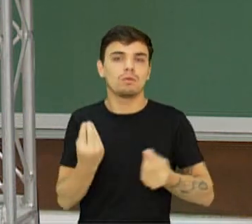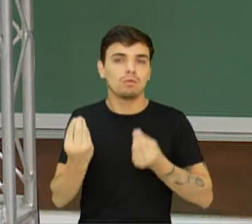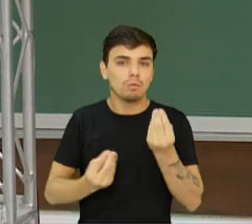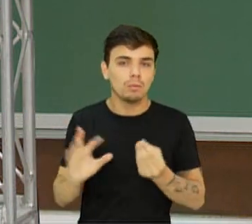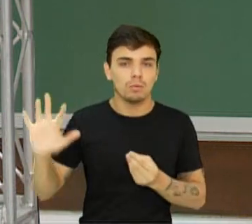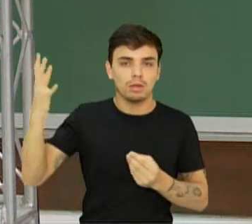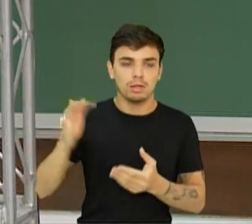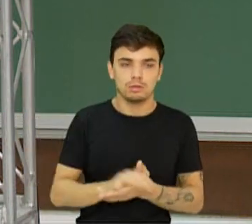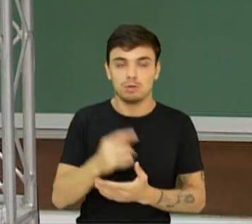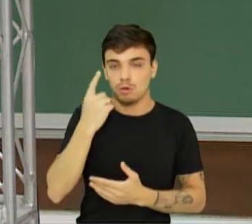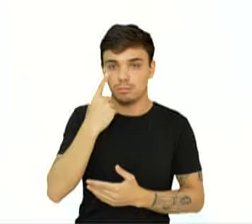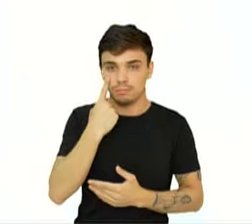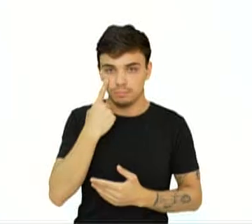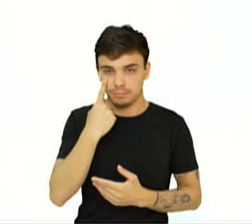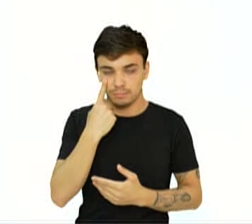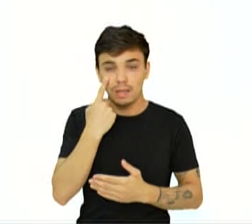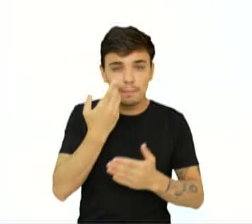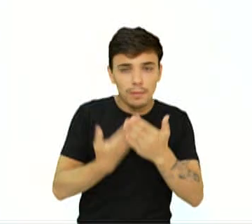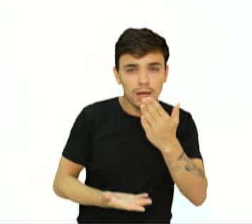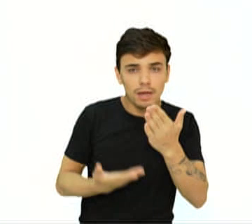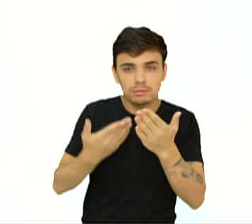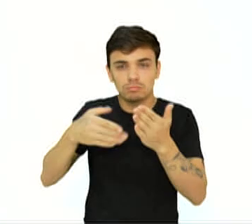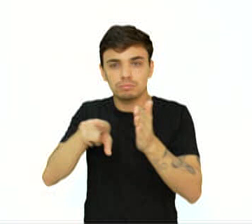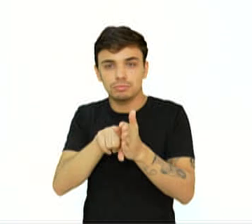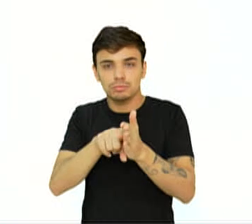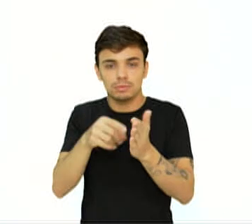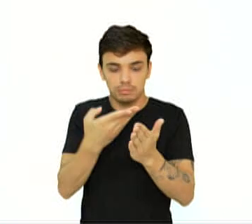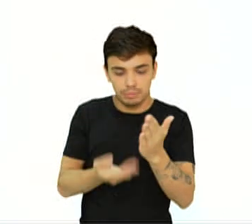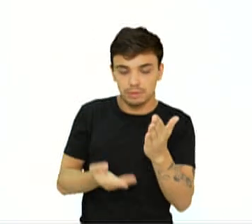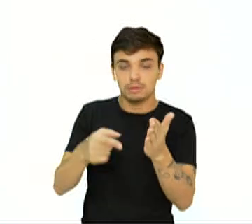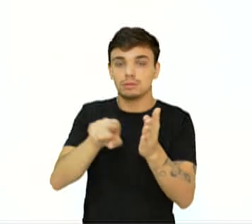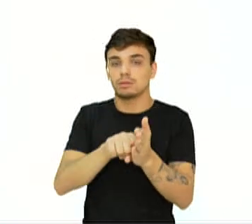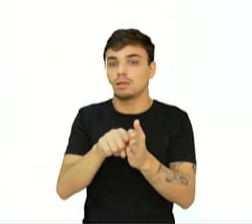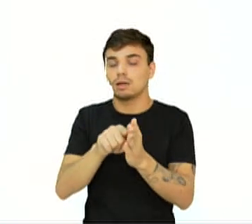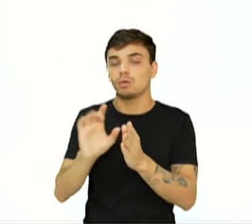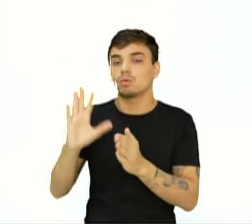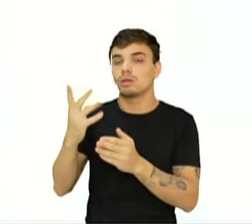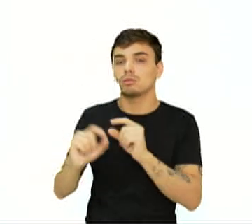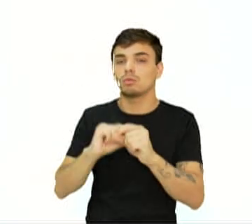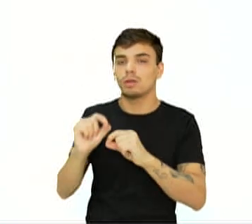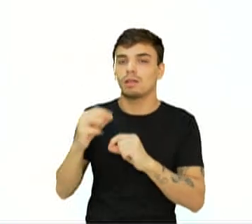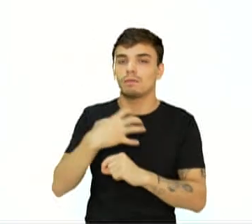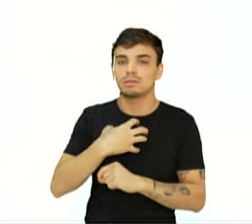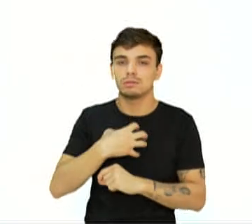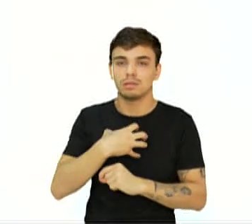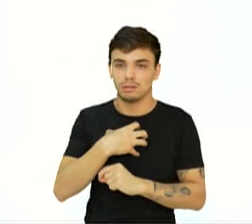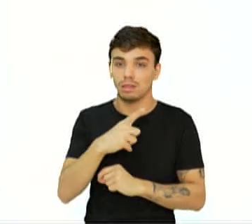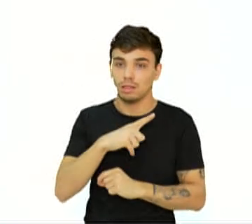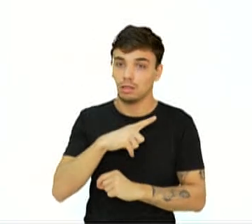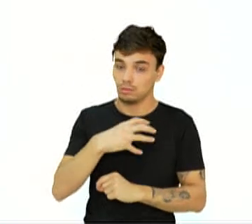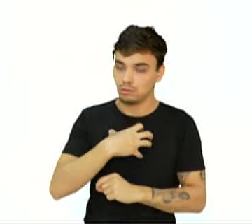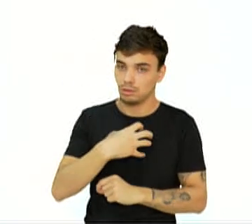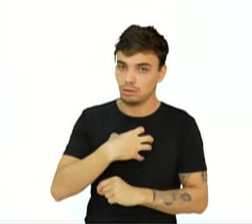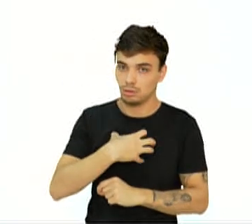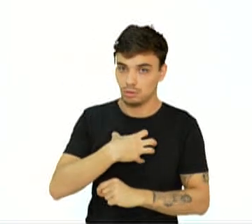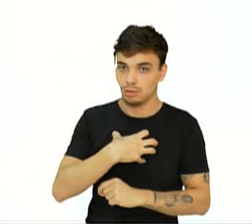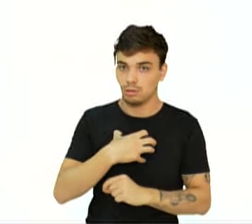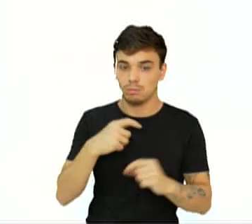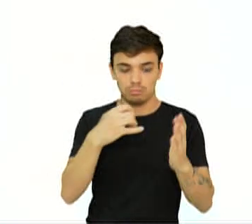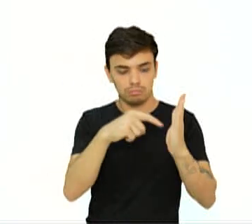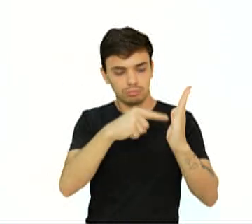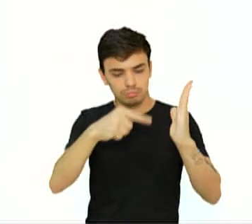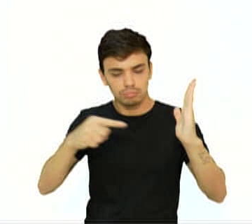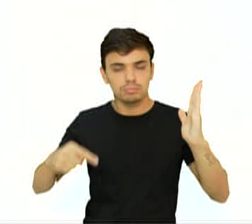descarregar, acontece que ele vai reagir à condução da corrente elétrica. Então nós chamamos de reatância